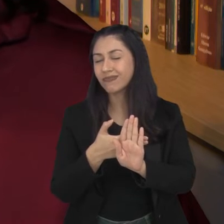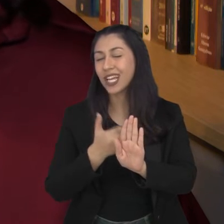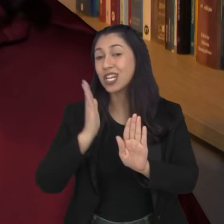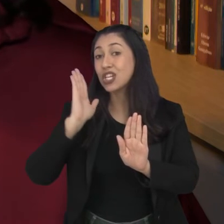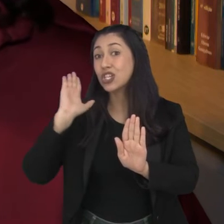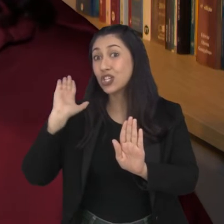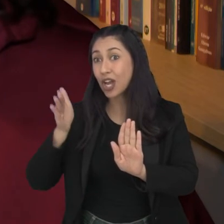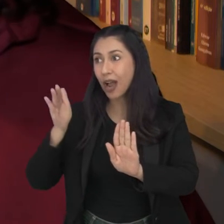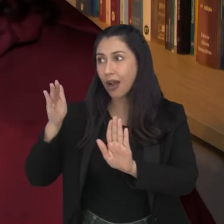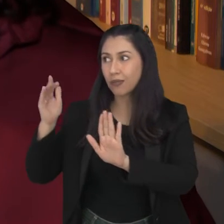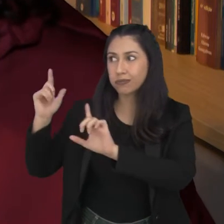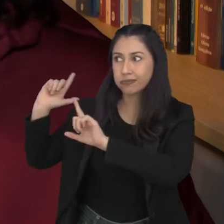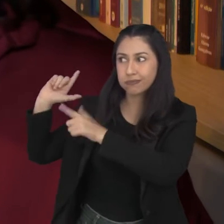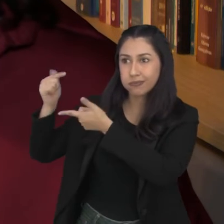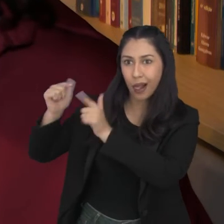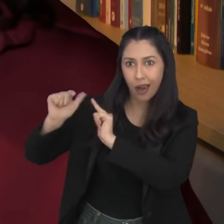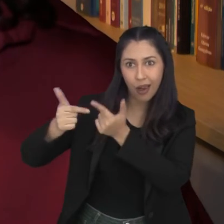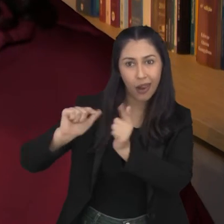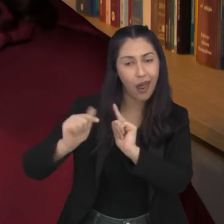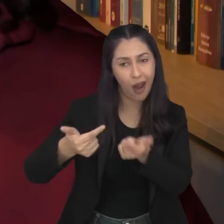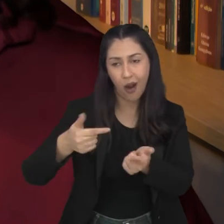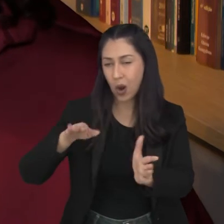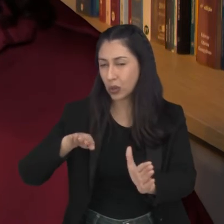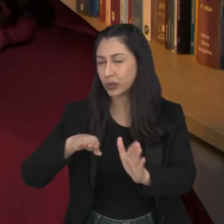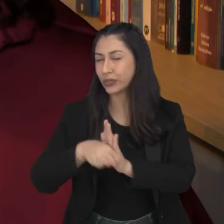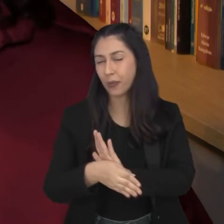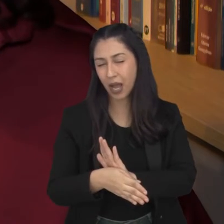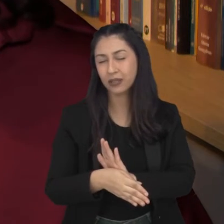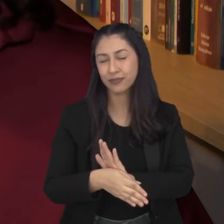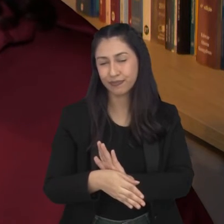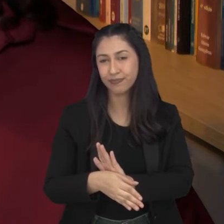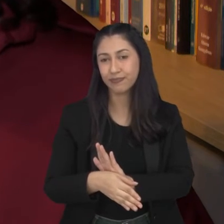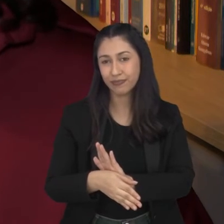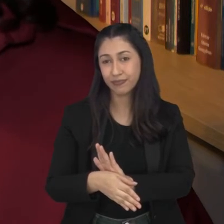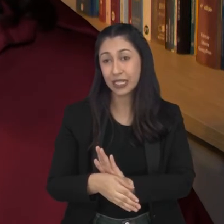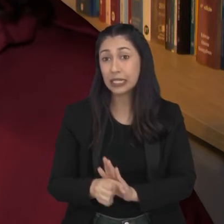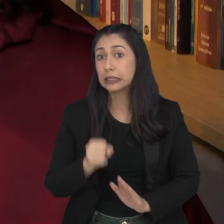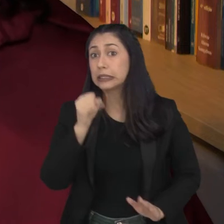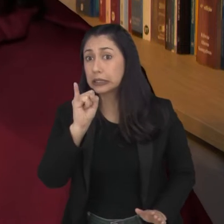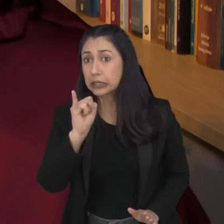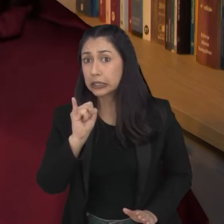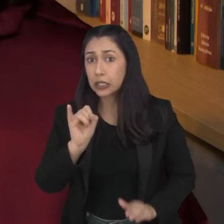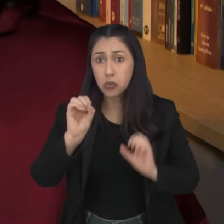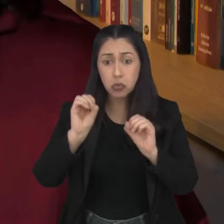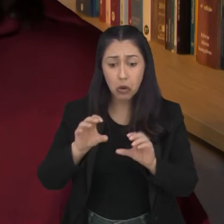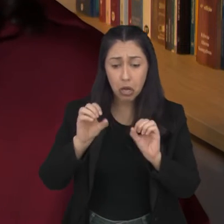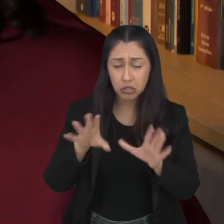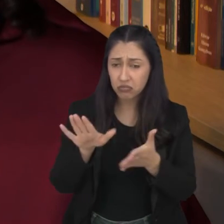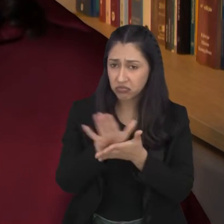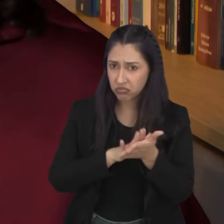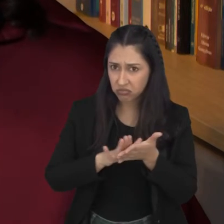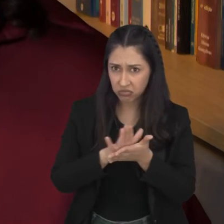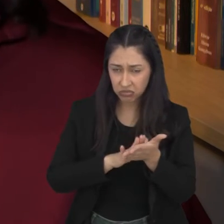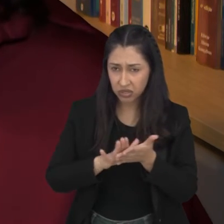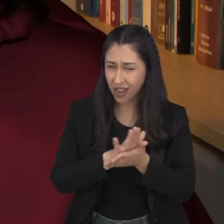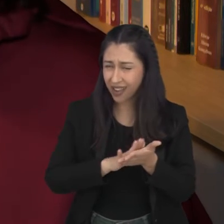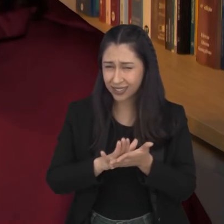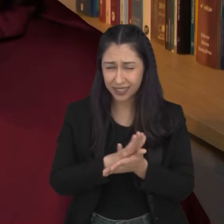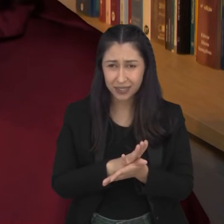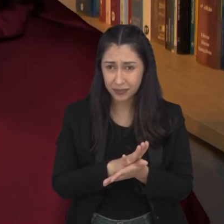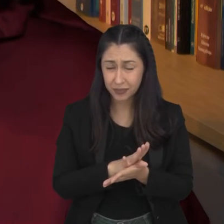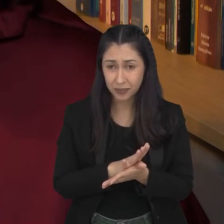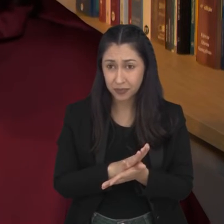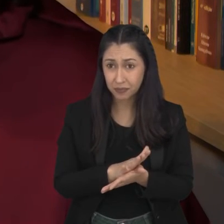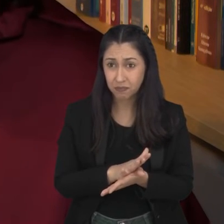gente traz culturalmente muito negativo. E se a gente não ataca do ponto de vista educacional, se a gente